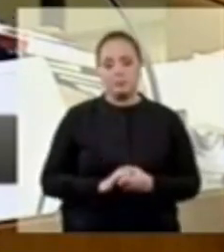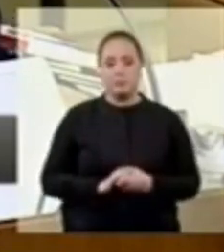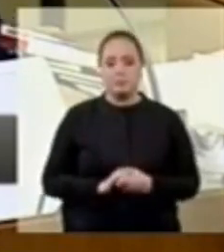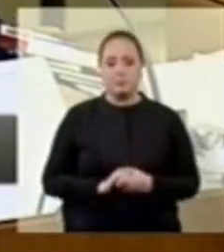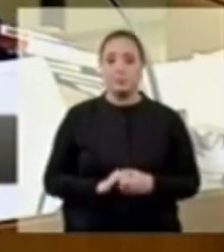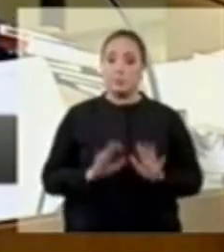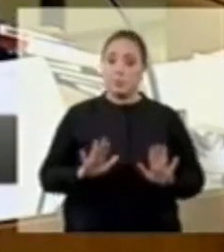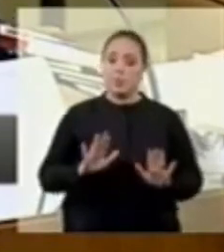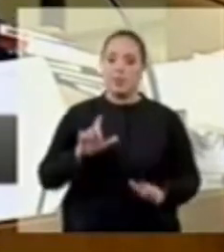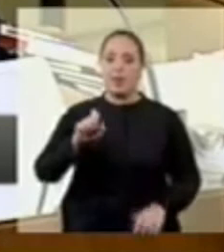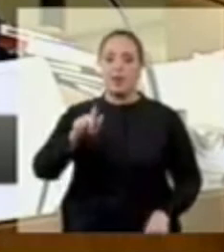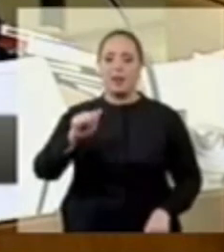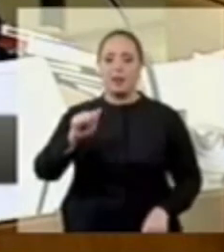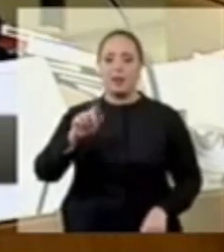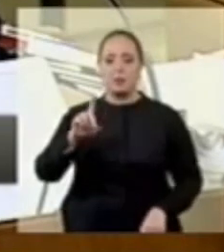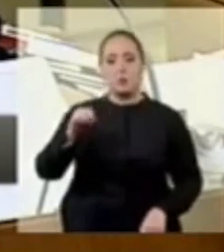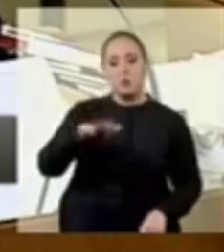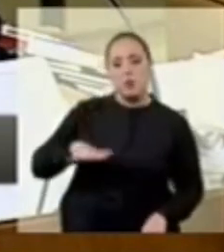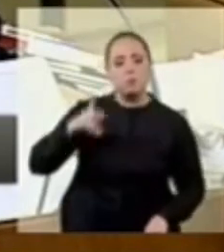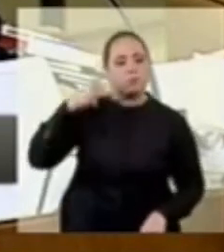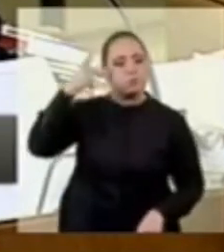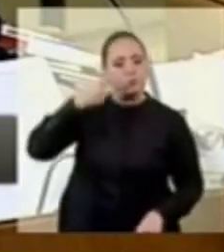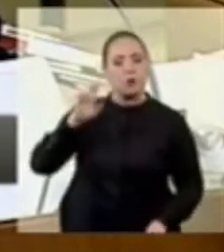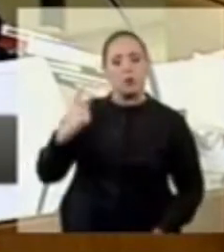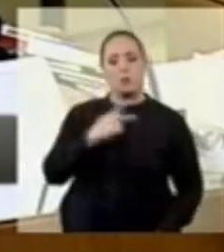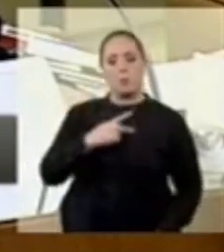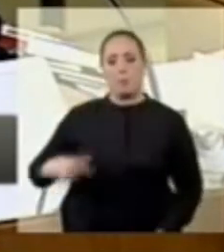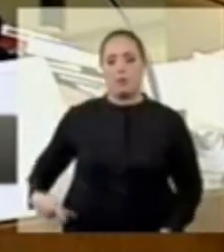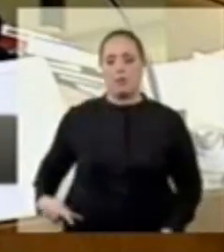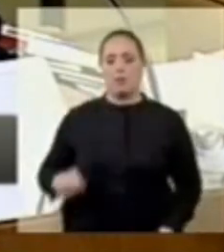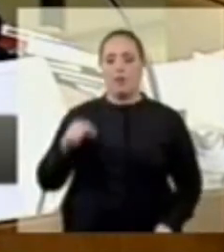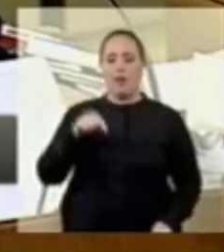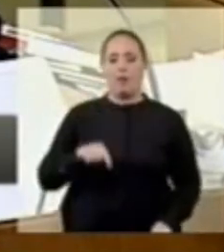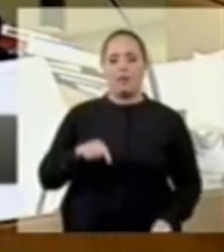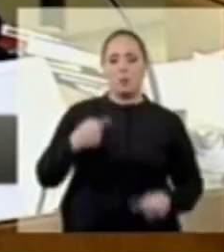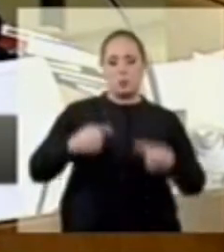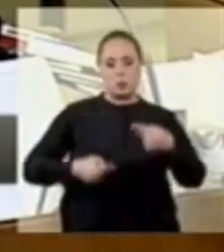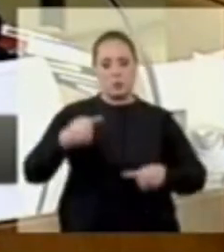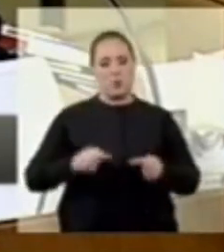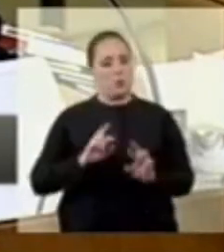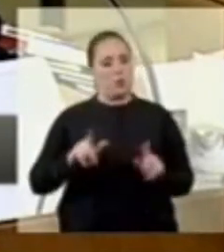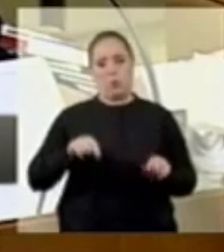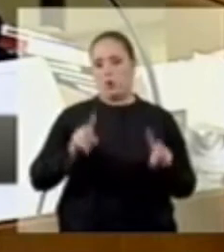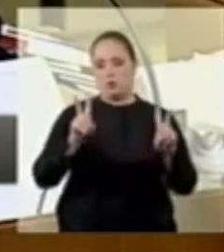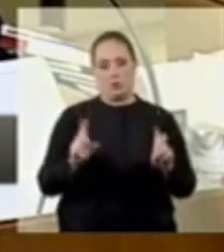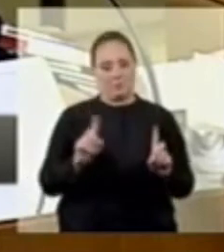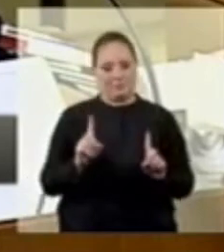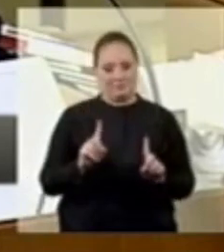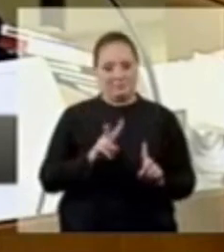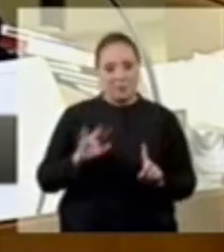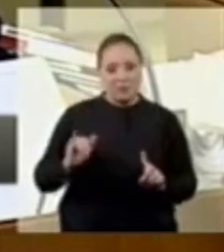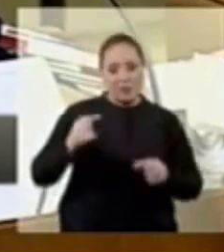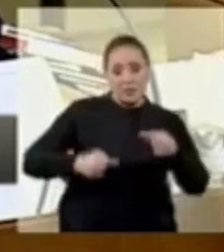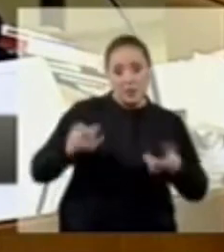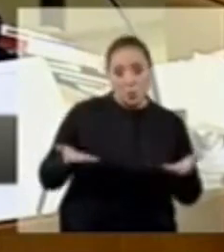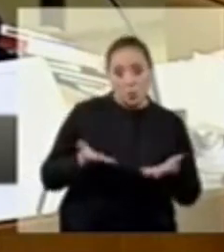o legado político do presidente que está aqui em discussão o que se vai se